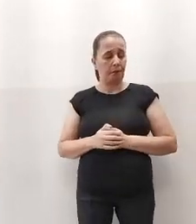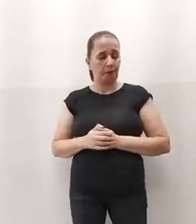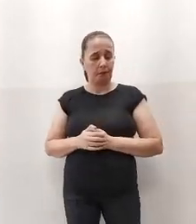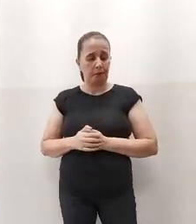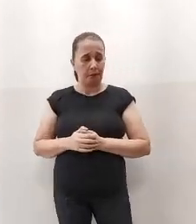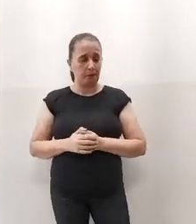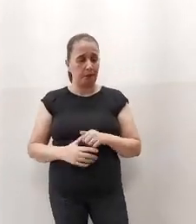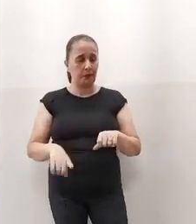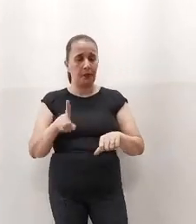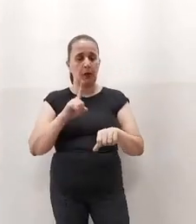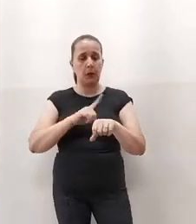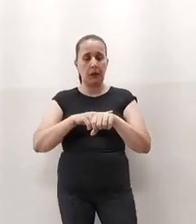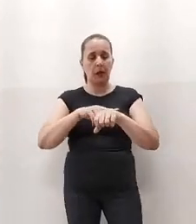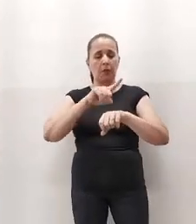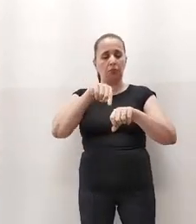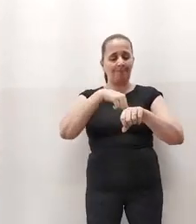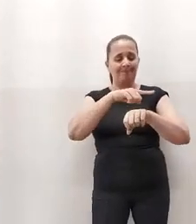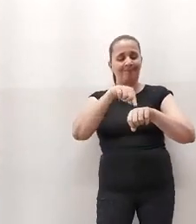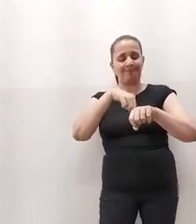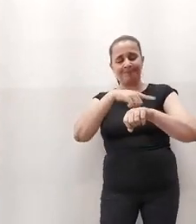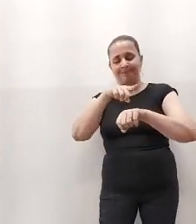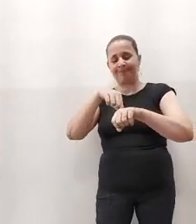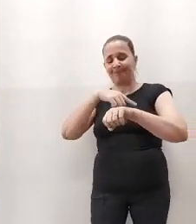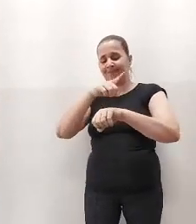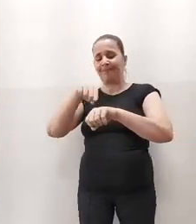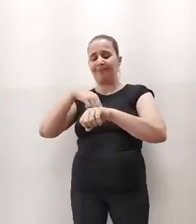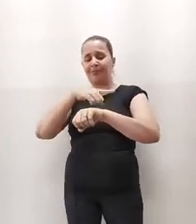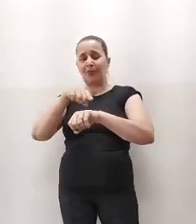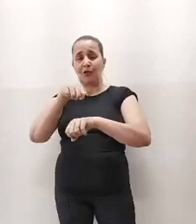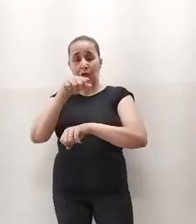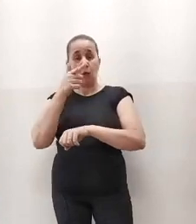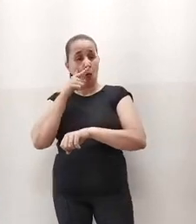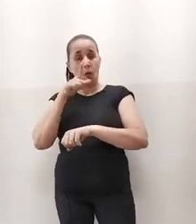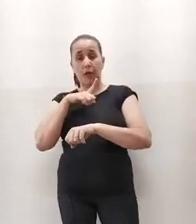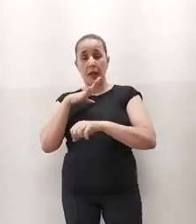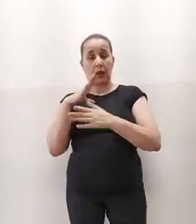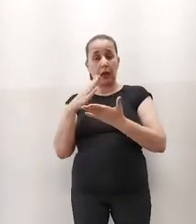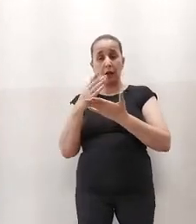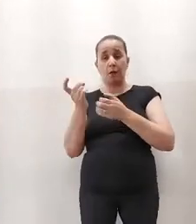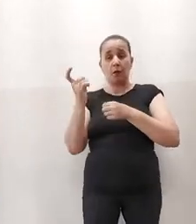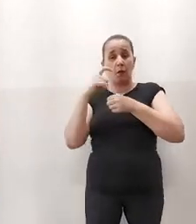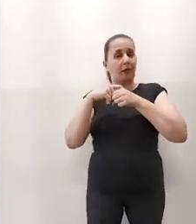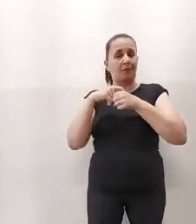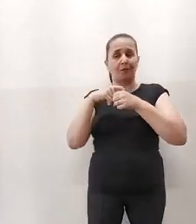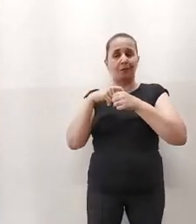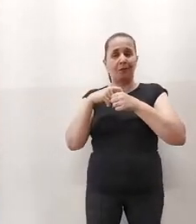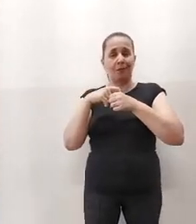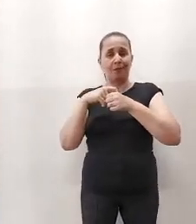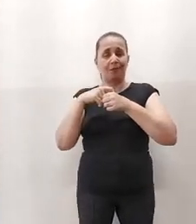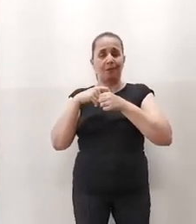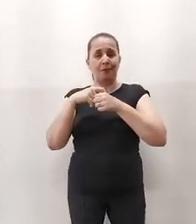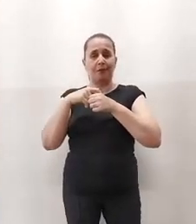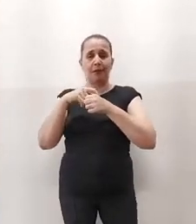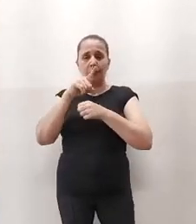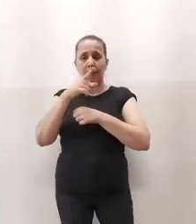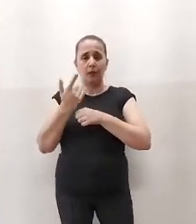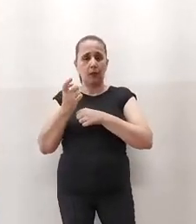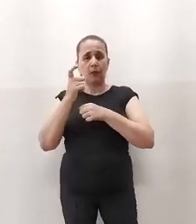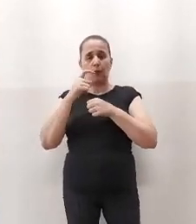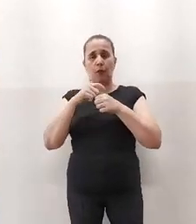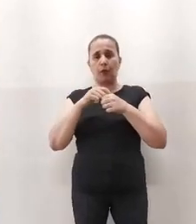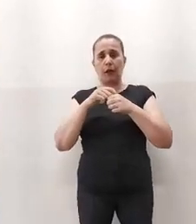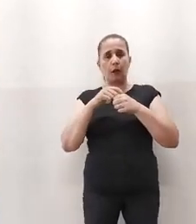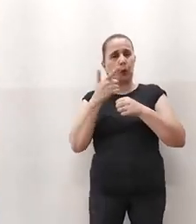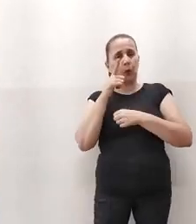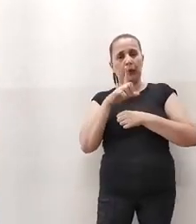o tempo está passando, irmão. Você não vai recuperar os anos perdidos. Você não vai recuperar a sua